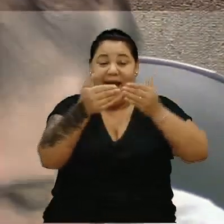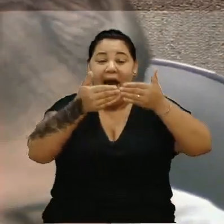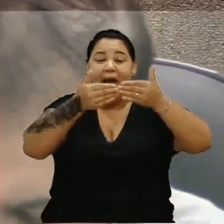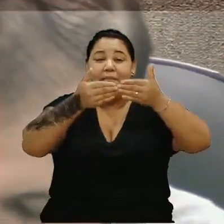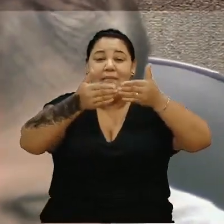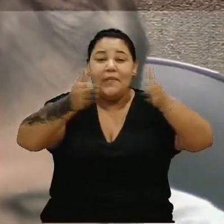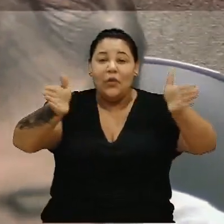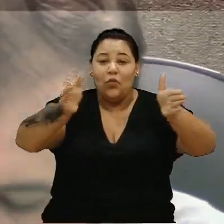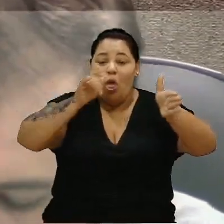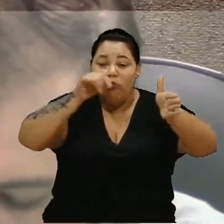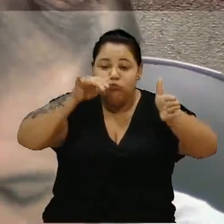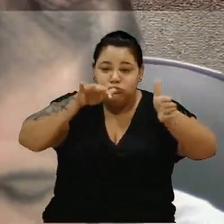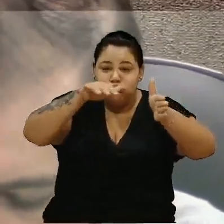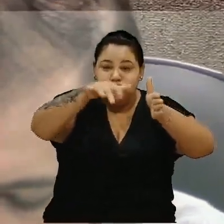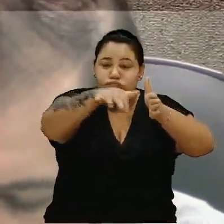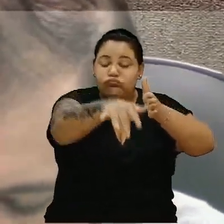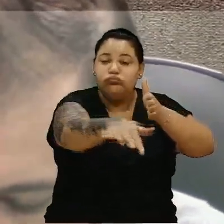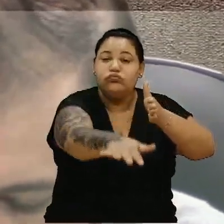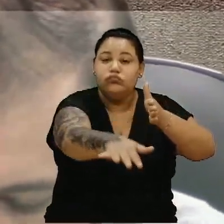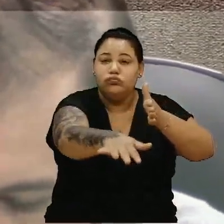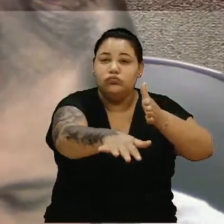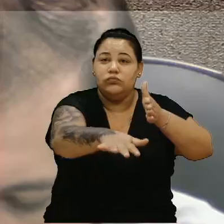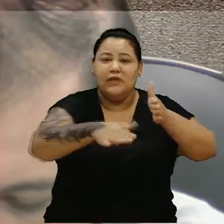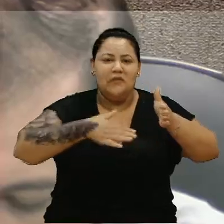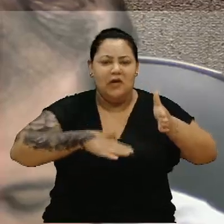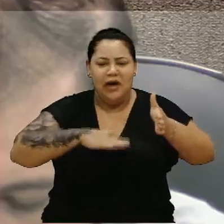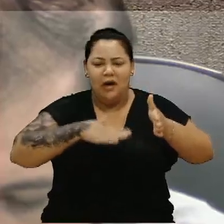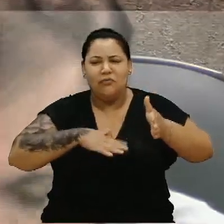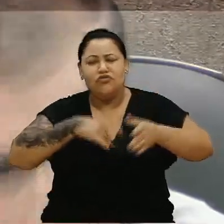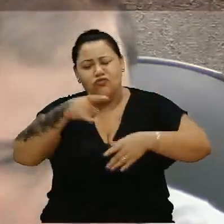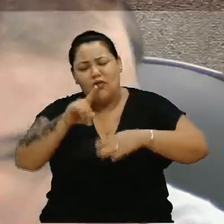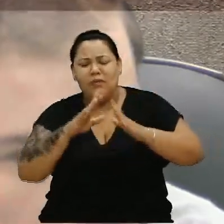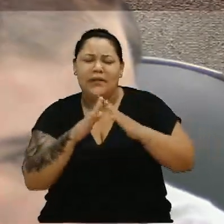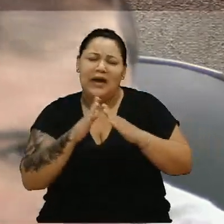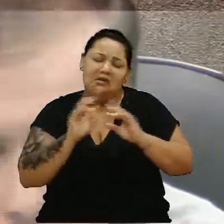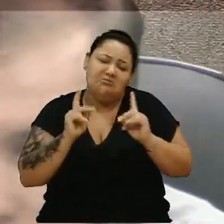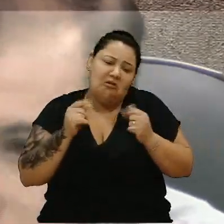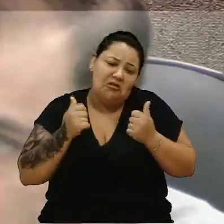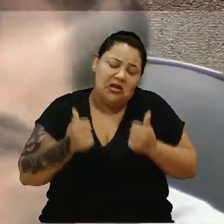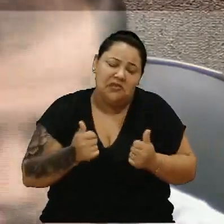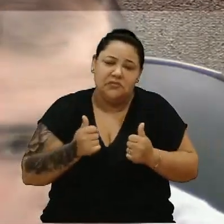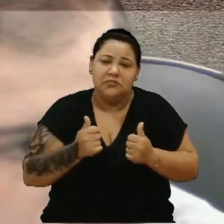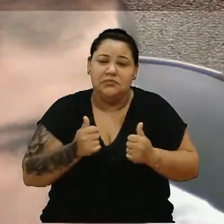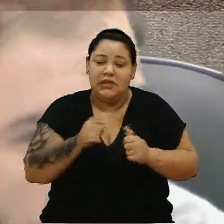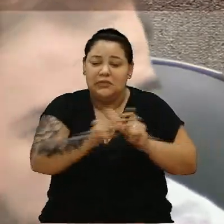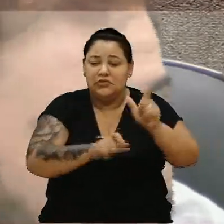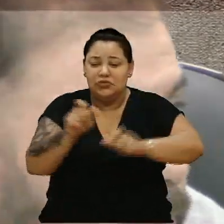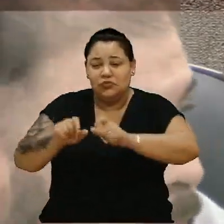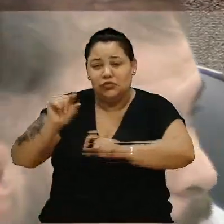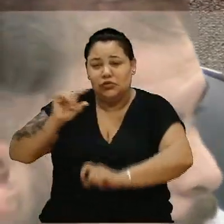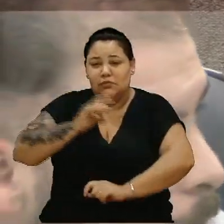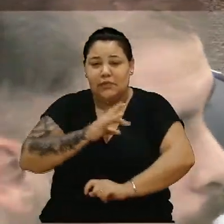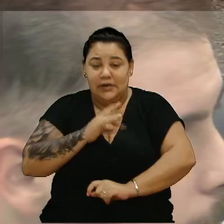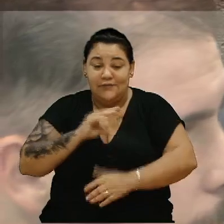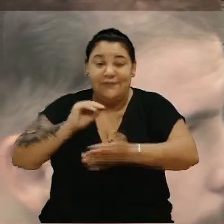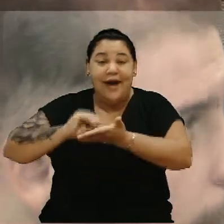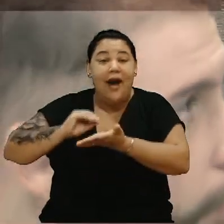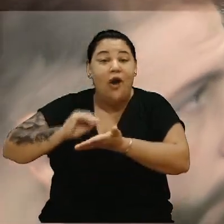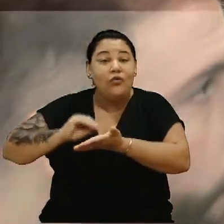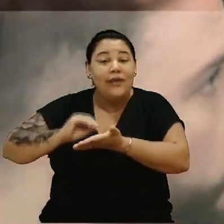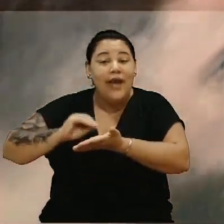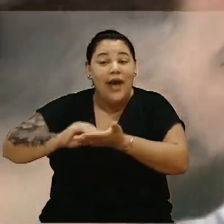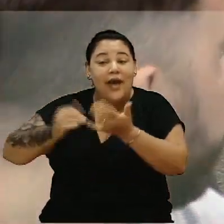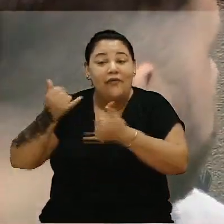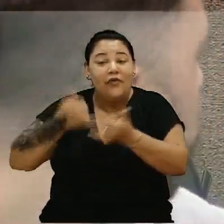Fátima. E a gente foi para casa, os moradores estavam meio receosos, e faltou muita informação. E a gente